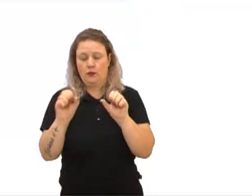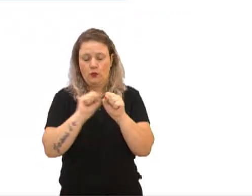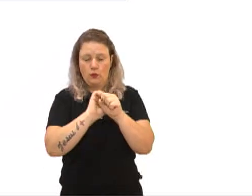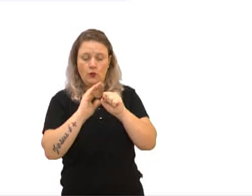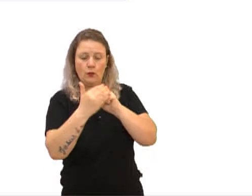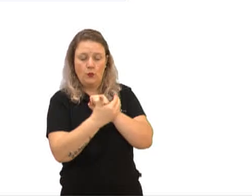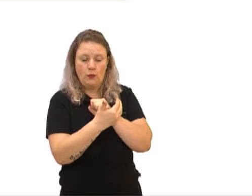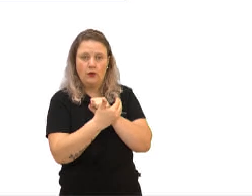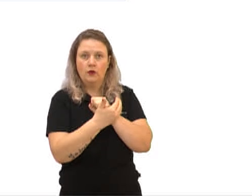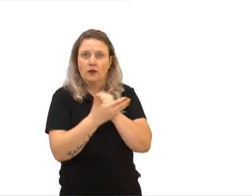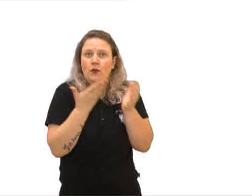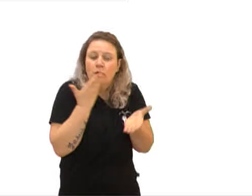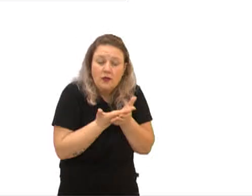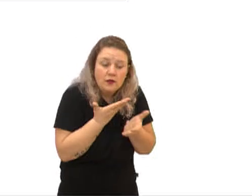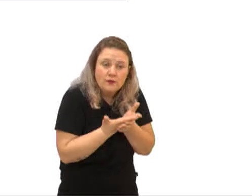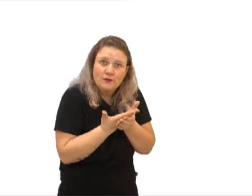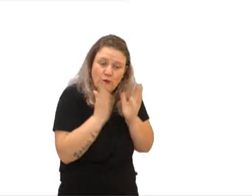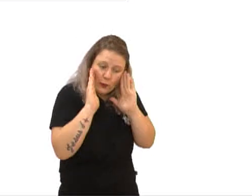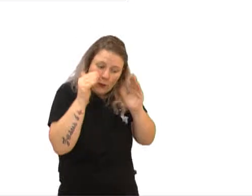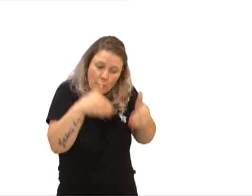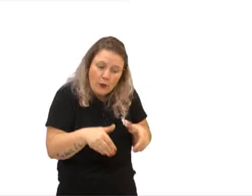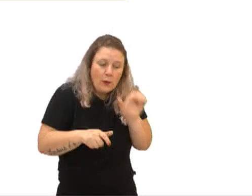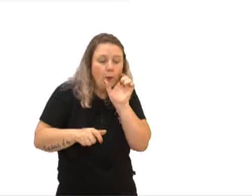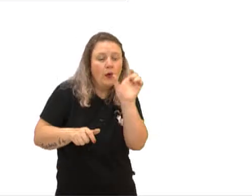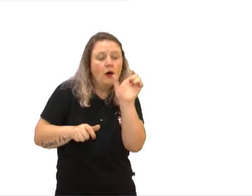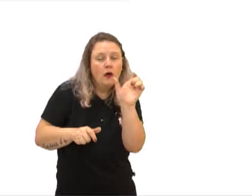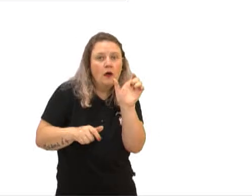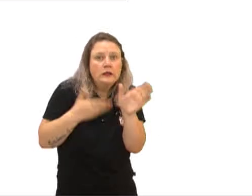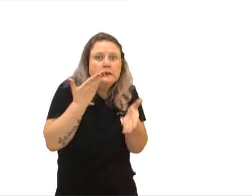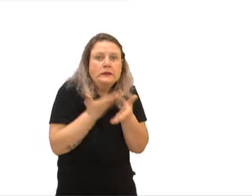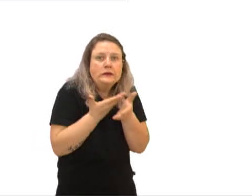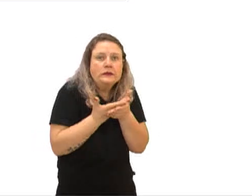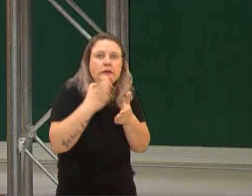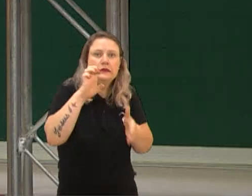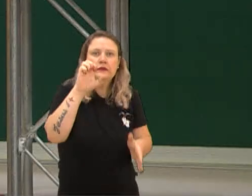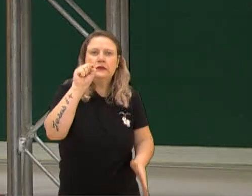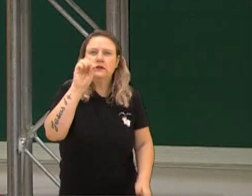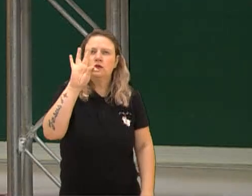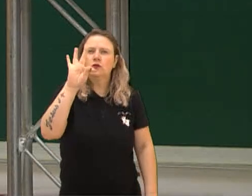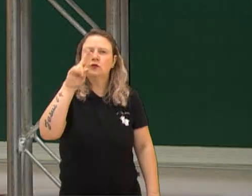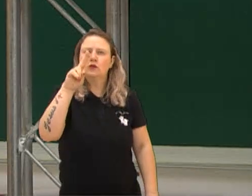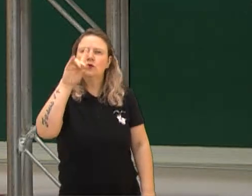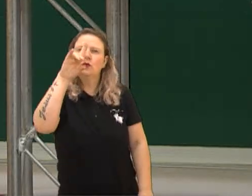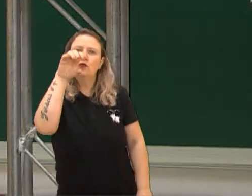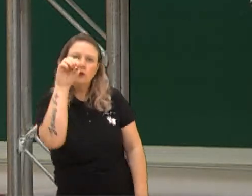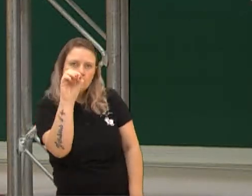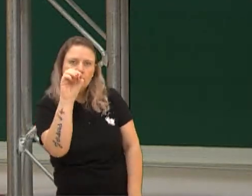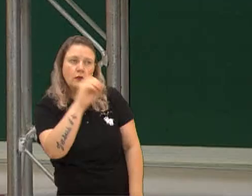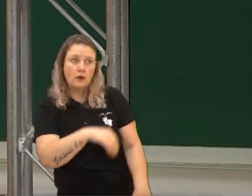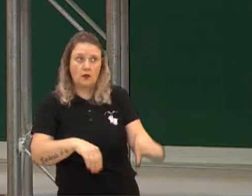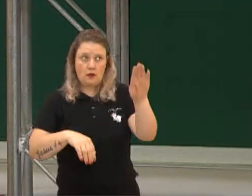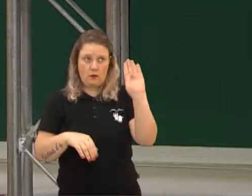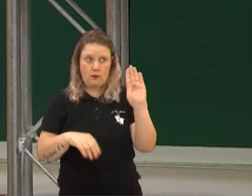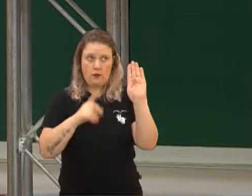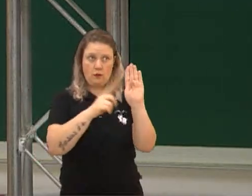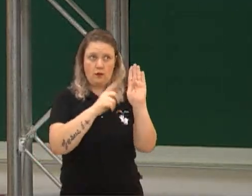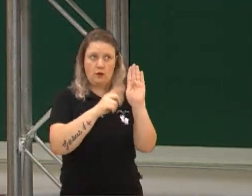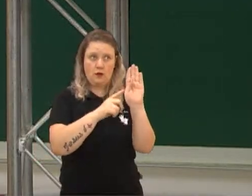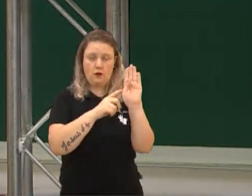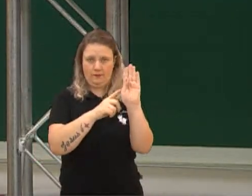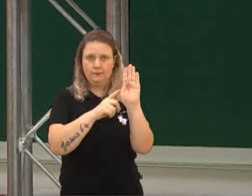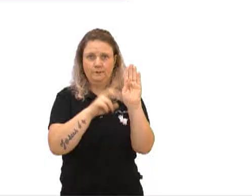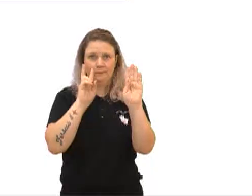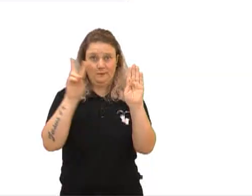que é o estudo. Isso. Nesse caso, o estudo só tem um núcleo, né, pessoal? Que é estudo, então a letra B, sujeito